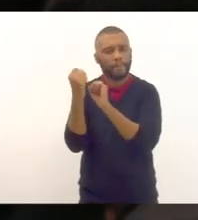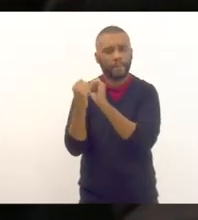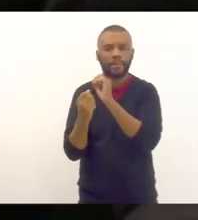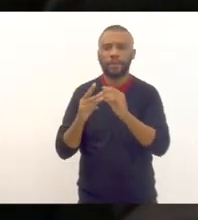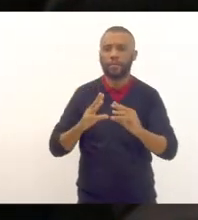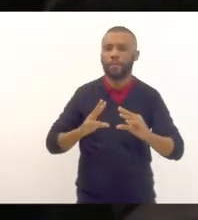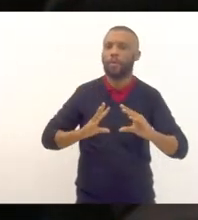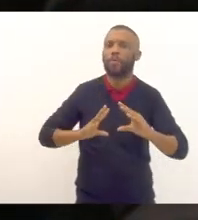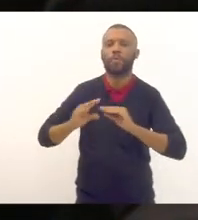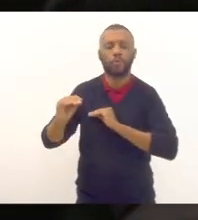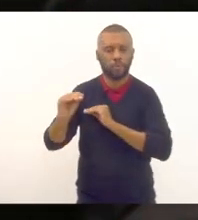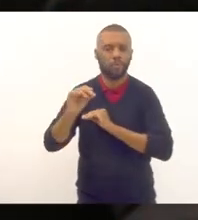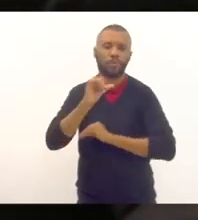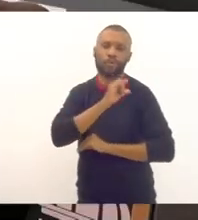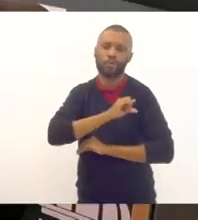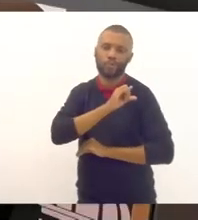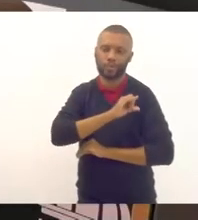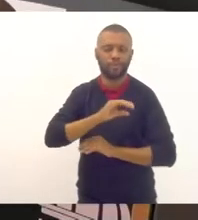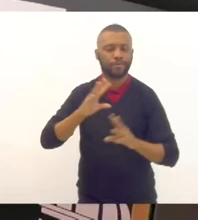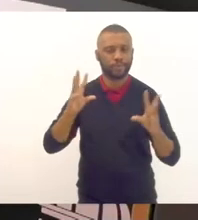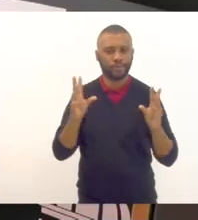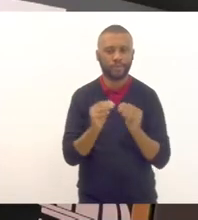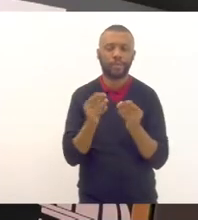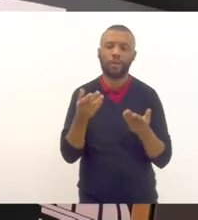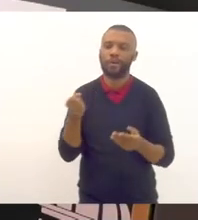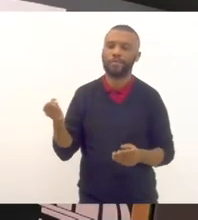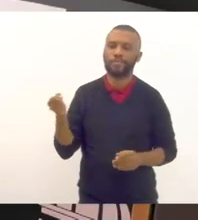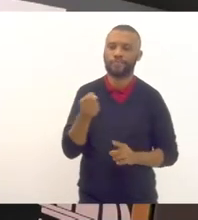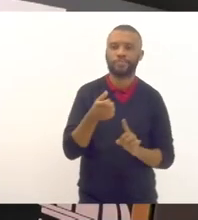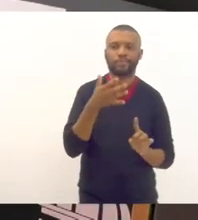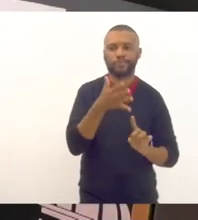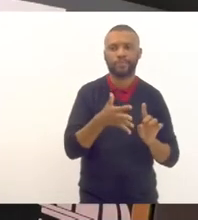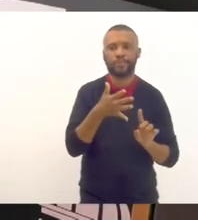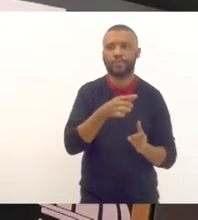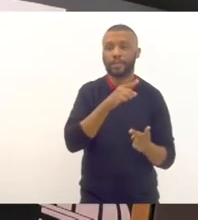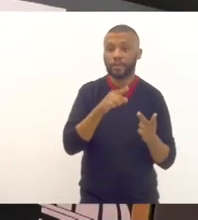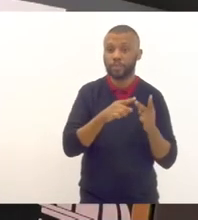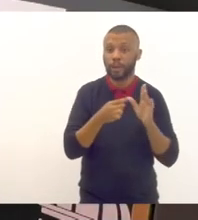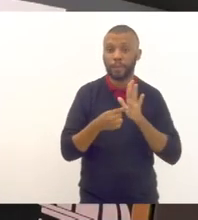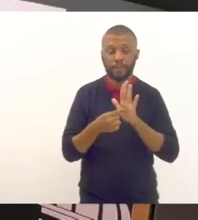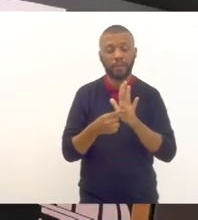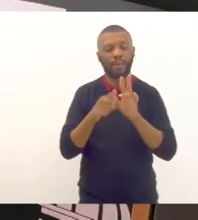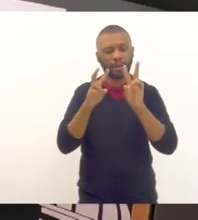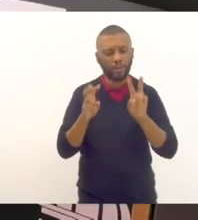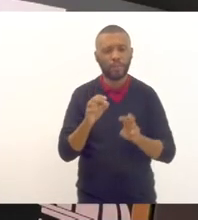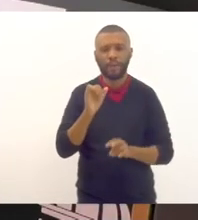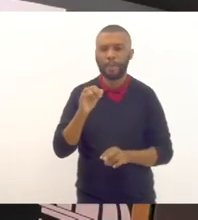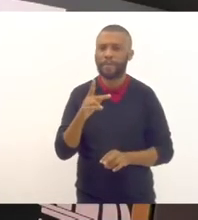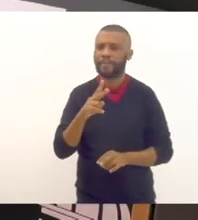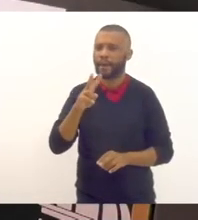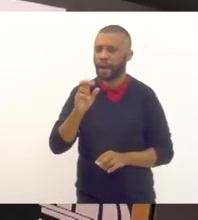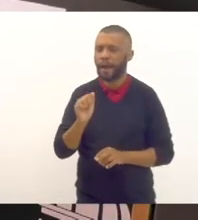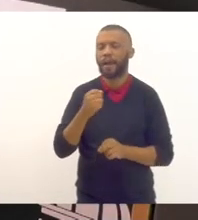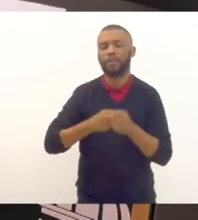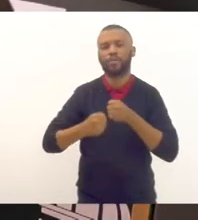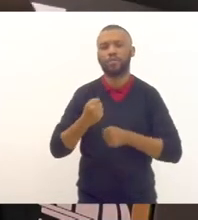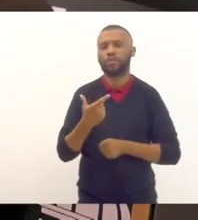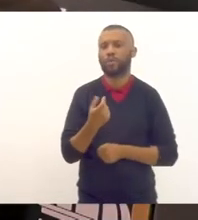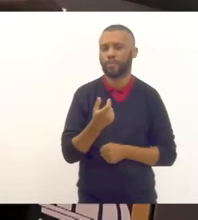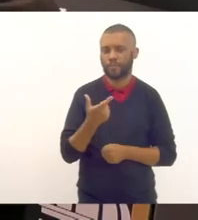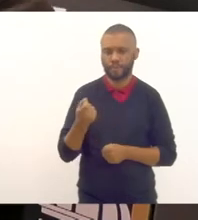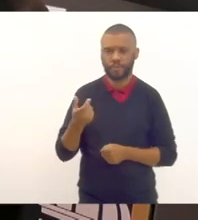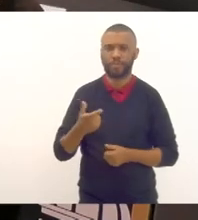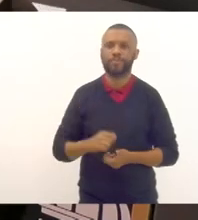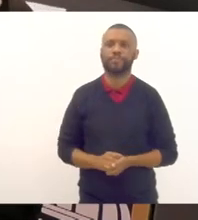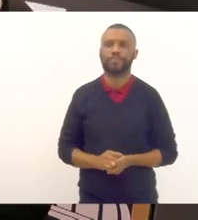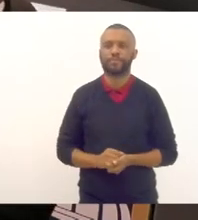vão embora do Rio de Janeiro. Então é isso. Vou passar agora, vou fazer a segunda apresentação, que seria o IPVA dos guindastes, ok?